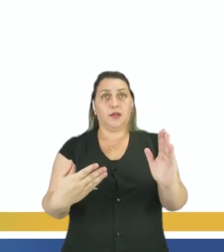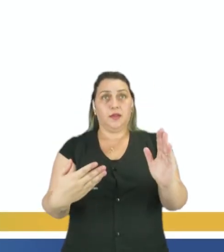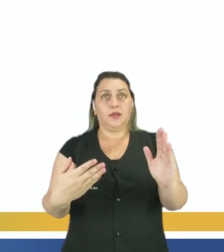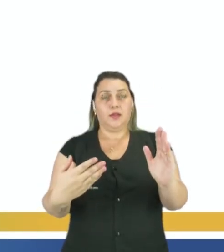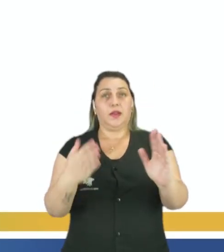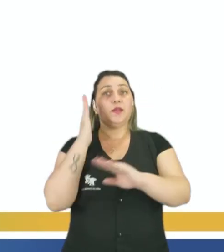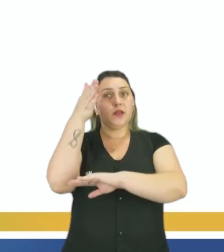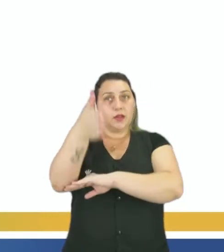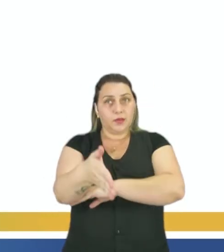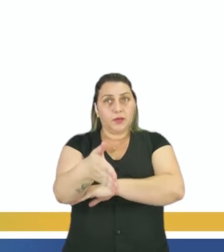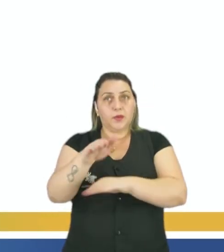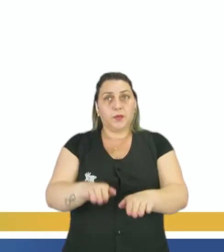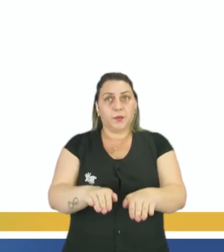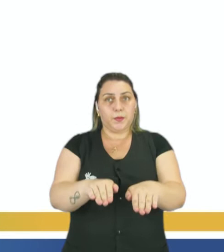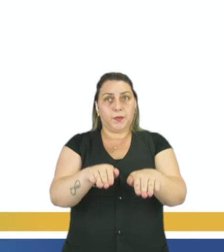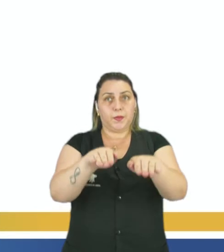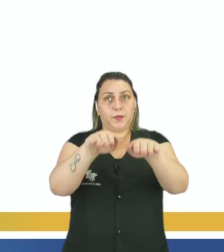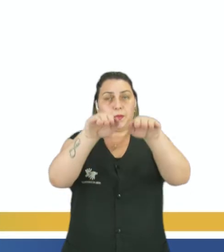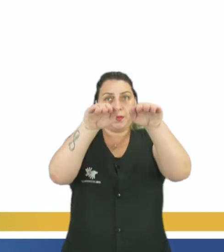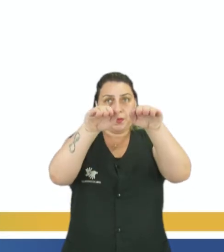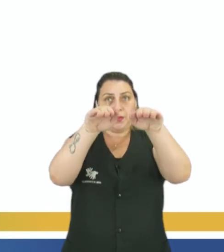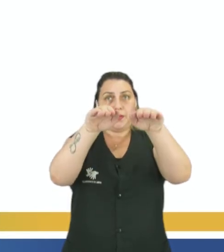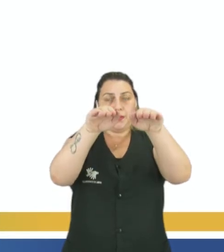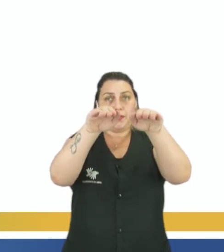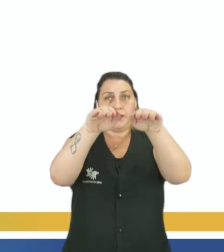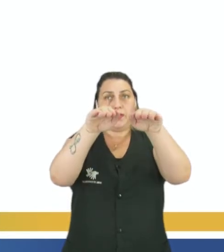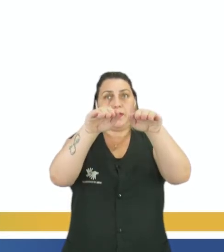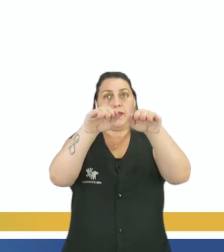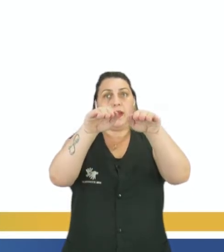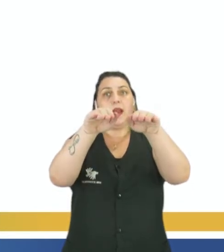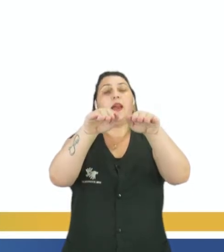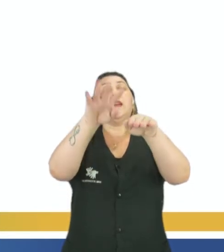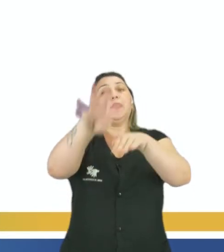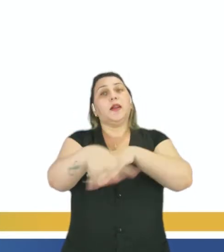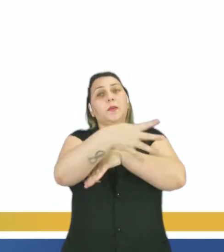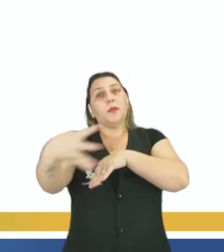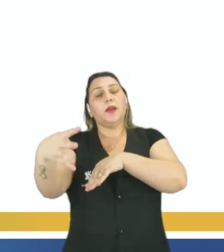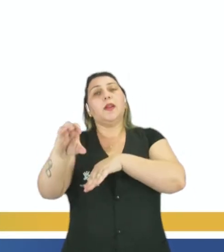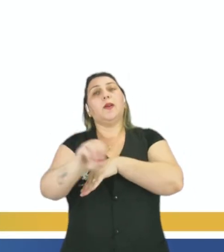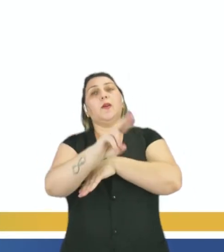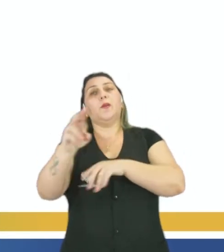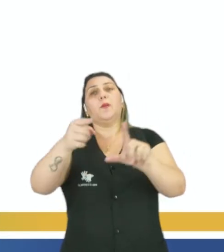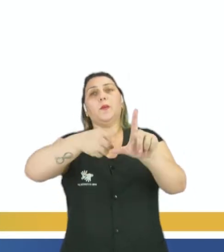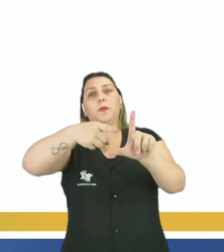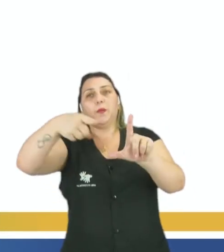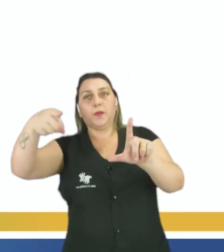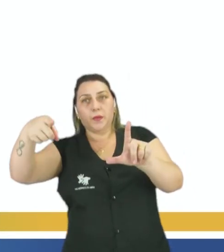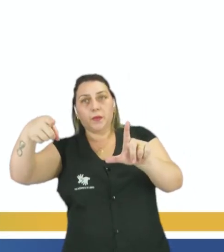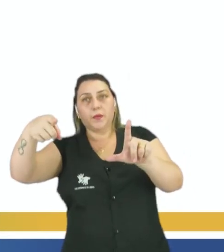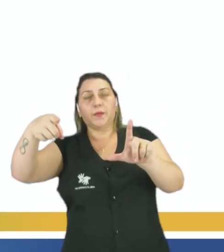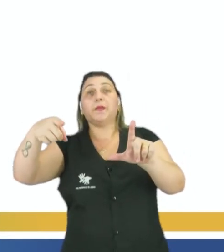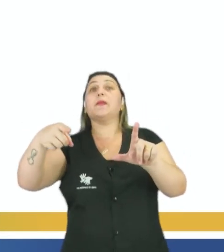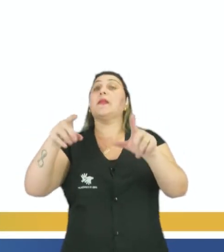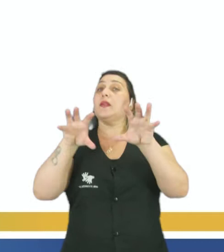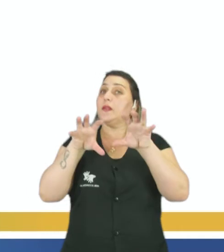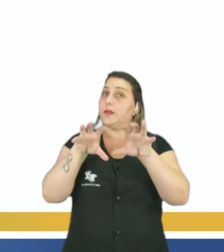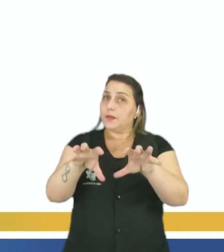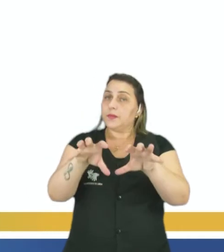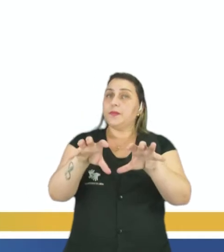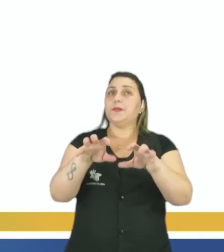grandeza diretamente proporcional, seja ela dada em tabela, seja ela dada em gráfico. Da mesma